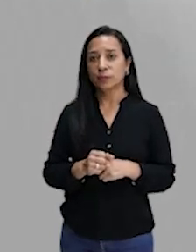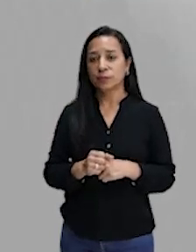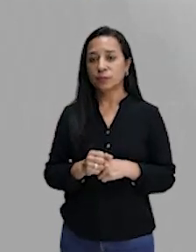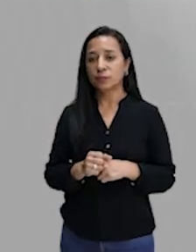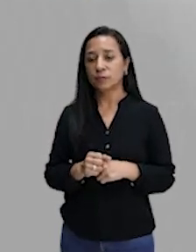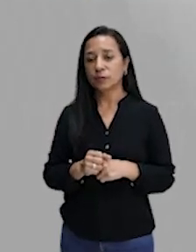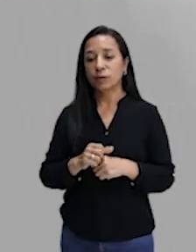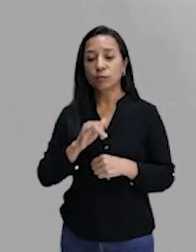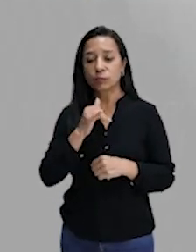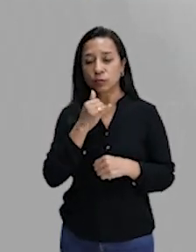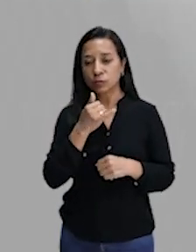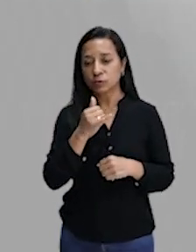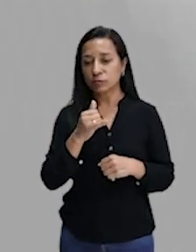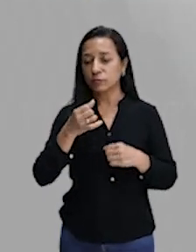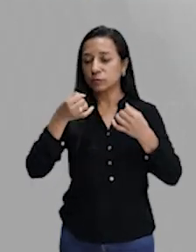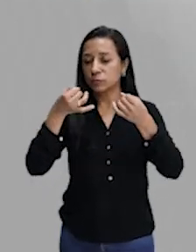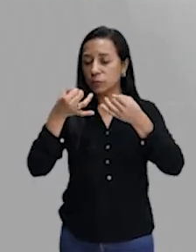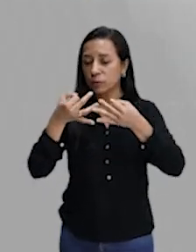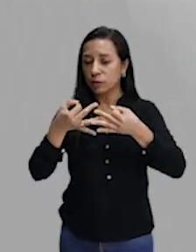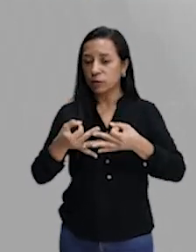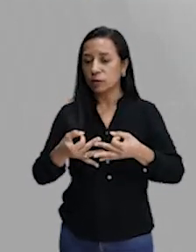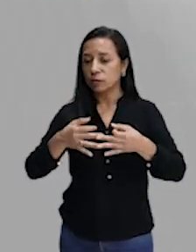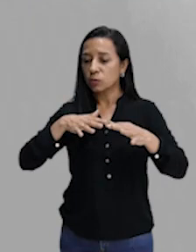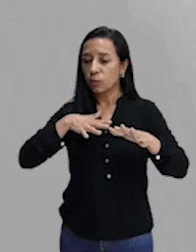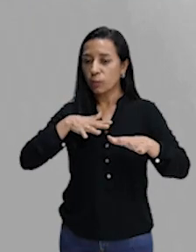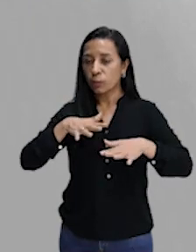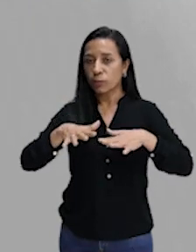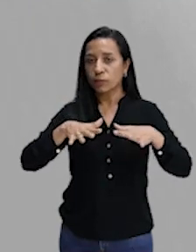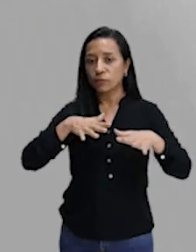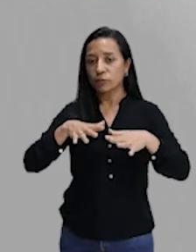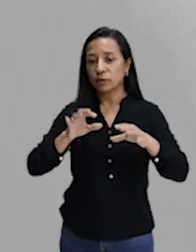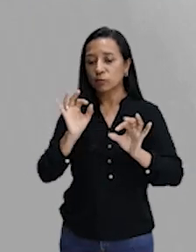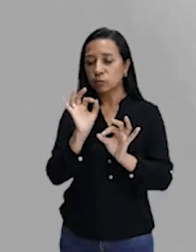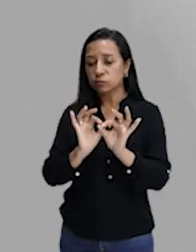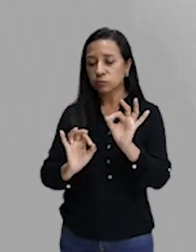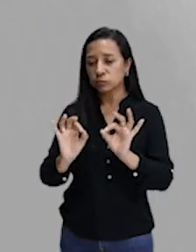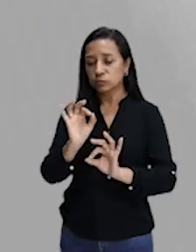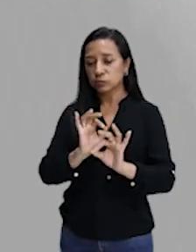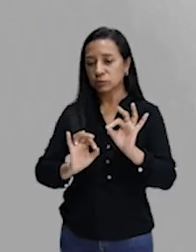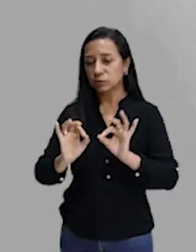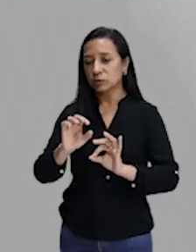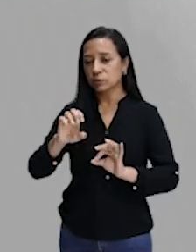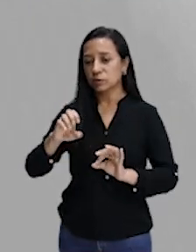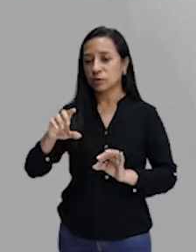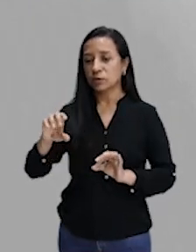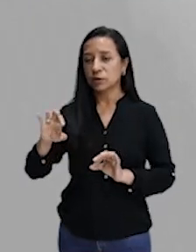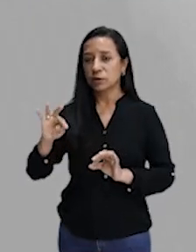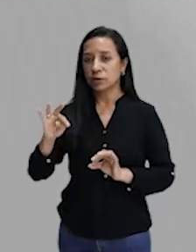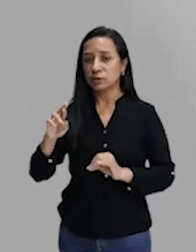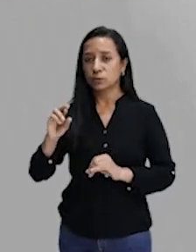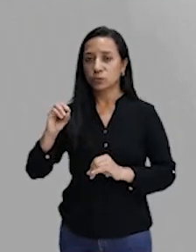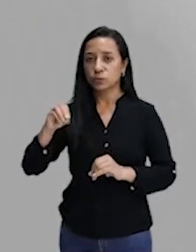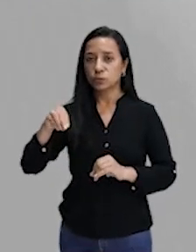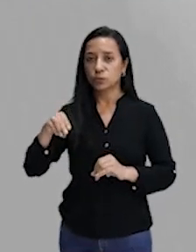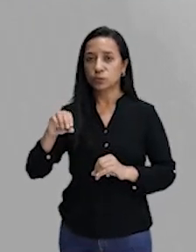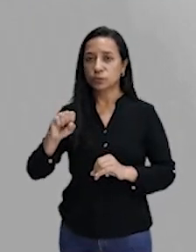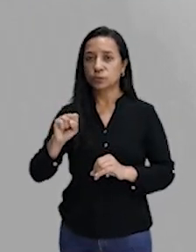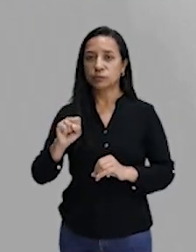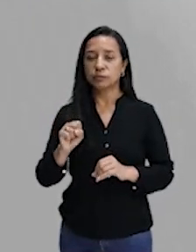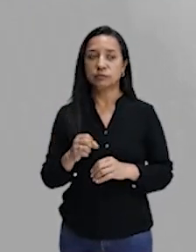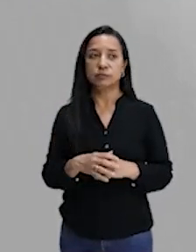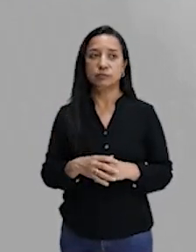você falar de corrente elétrica está se falando do movimento ordenado dos elétrons Tá